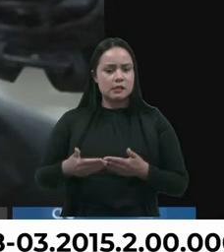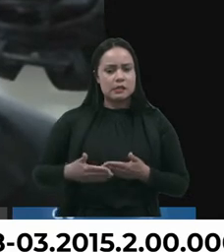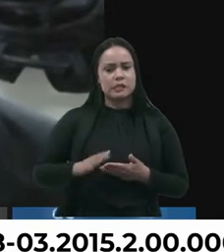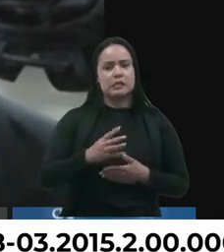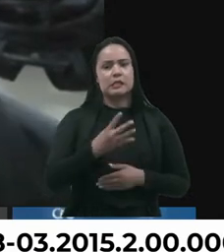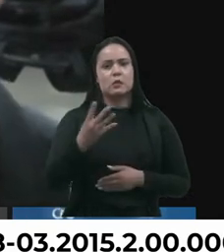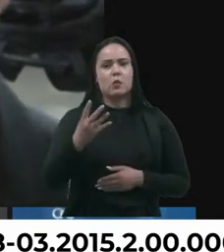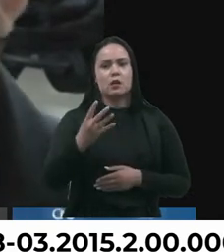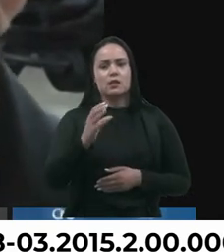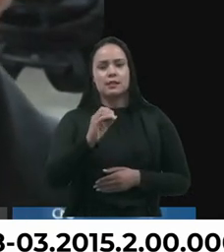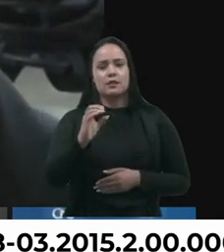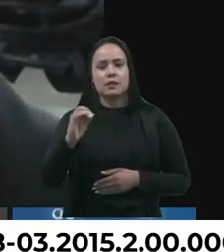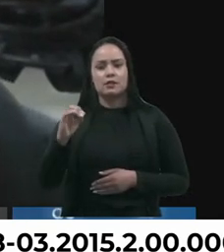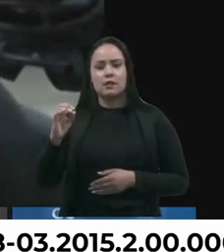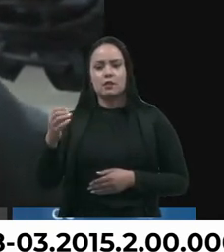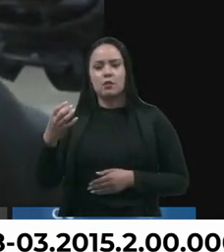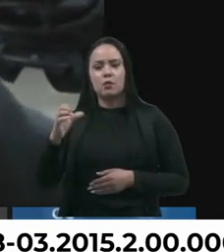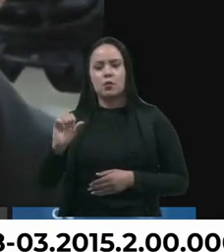de